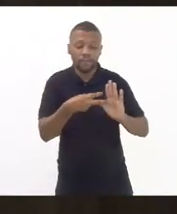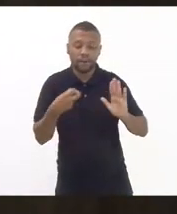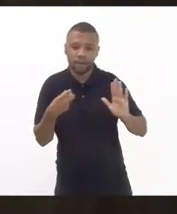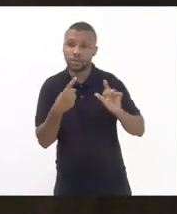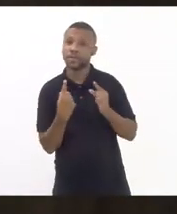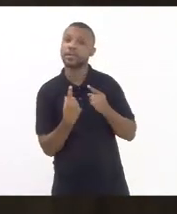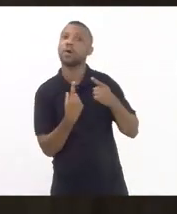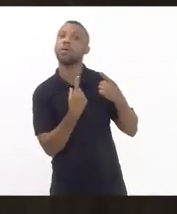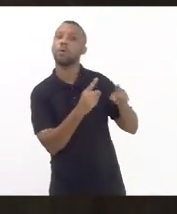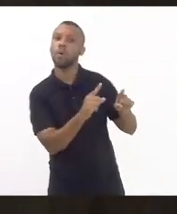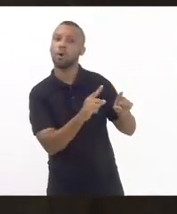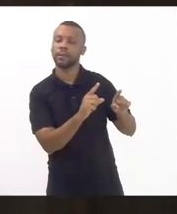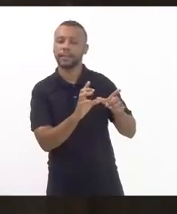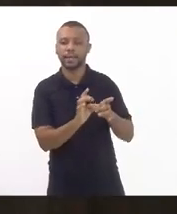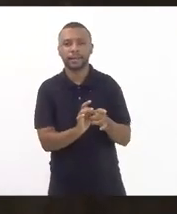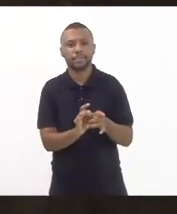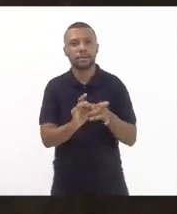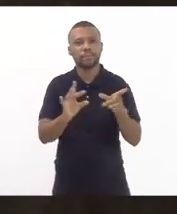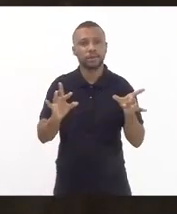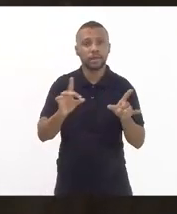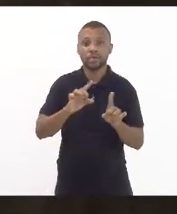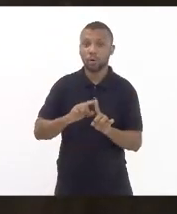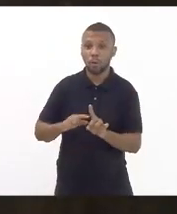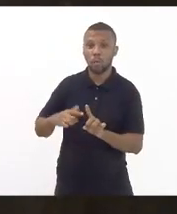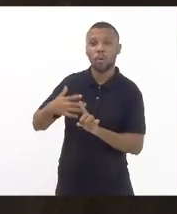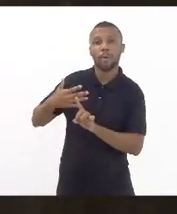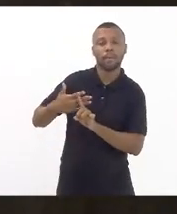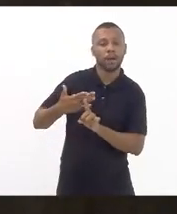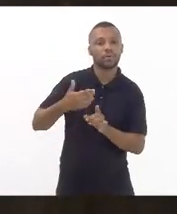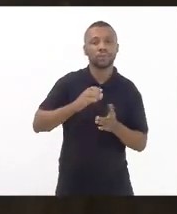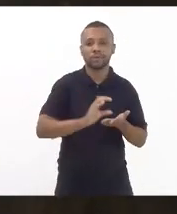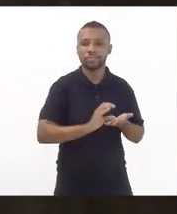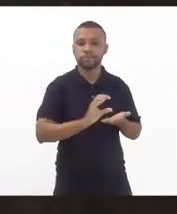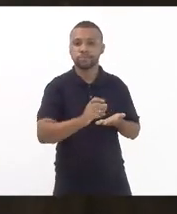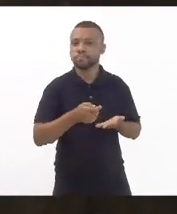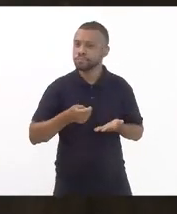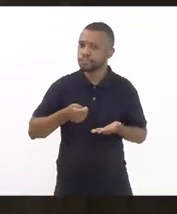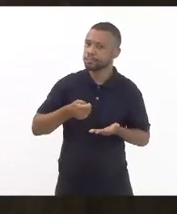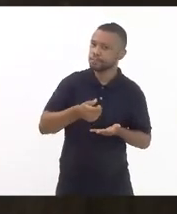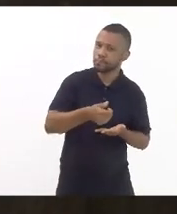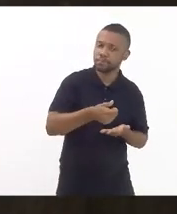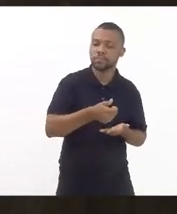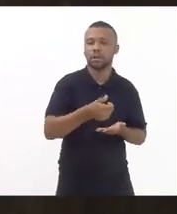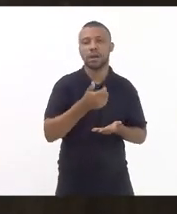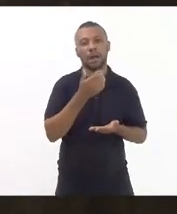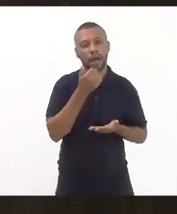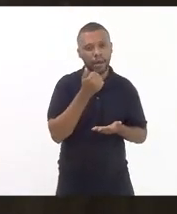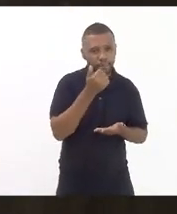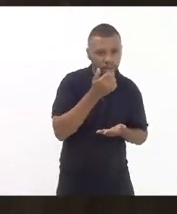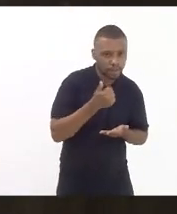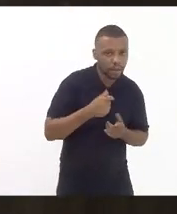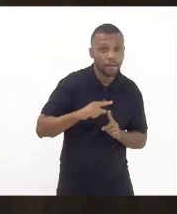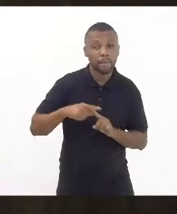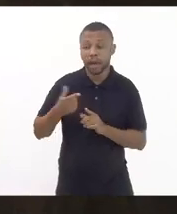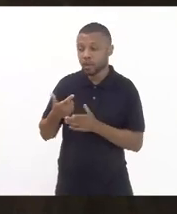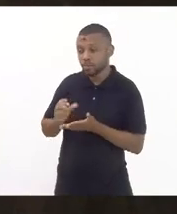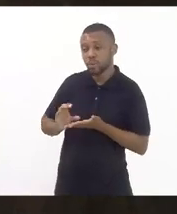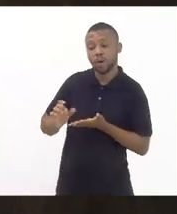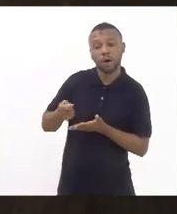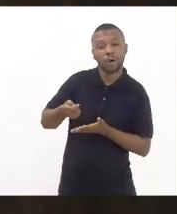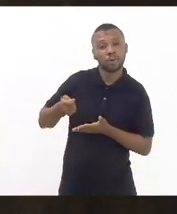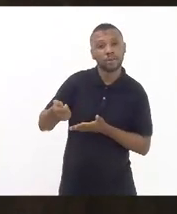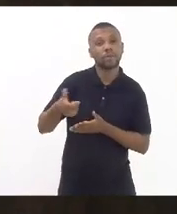o veto que permite o aumento do auxílio alimentação e do auxílio transporte. Eu quero